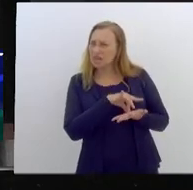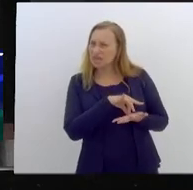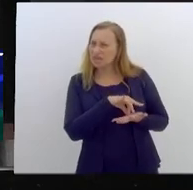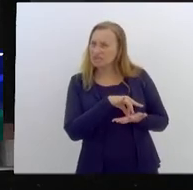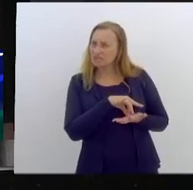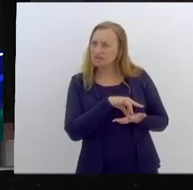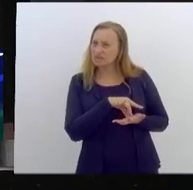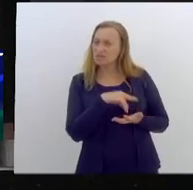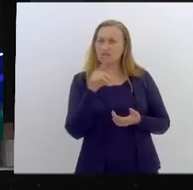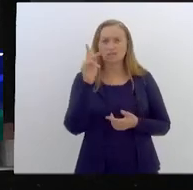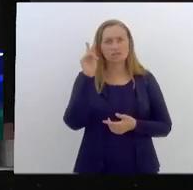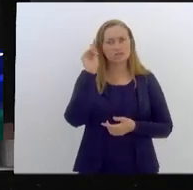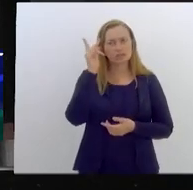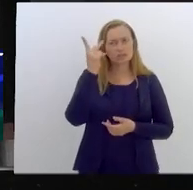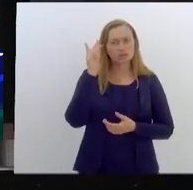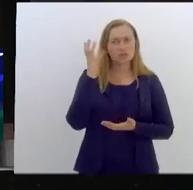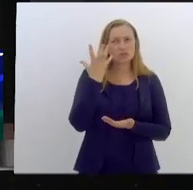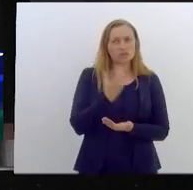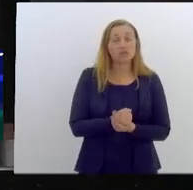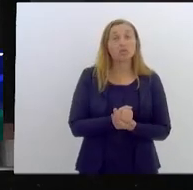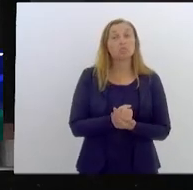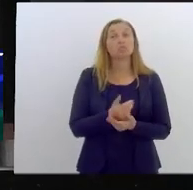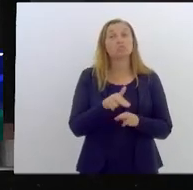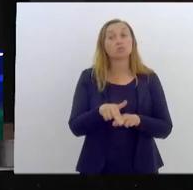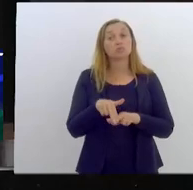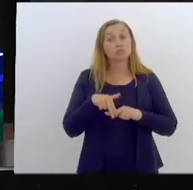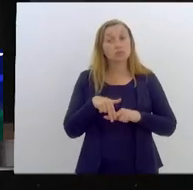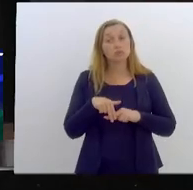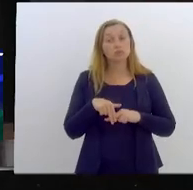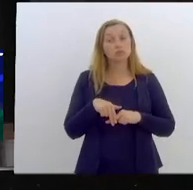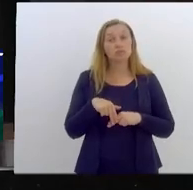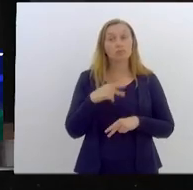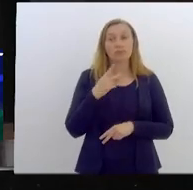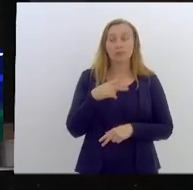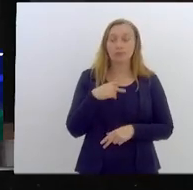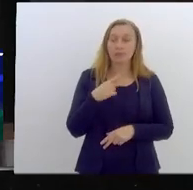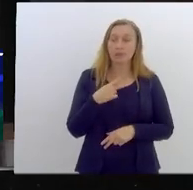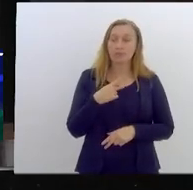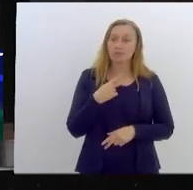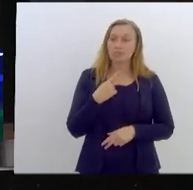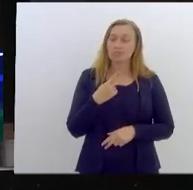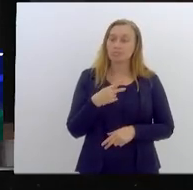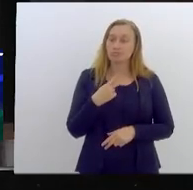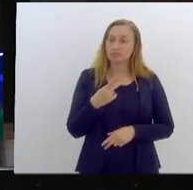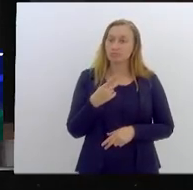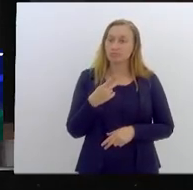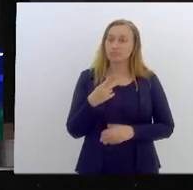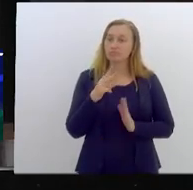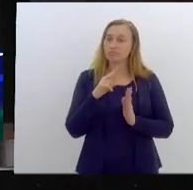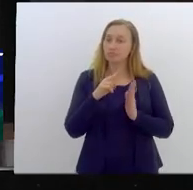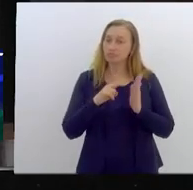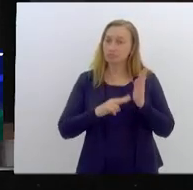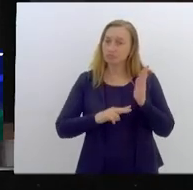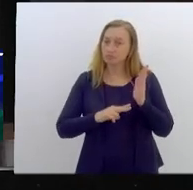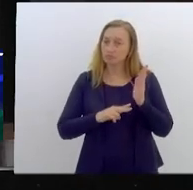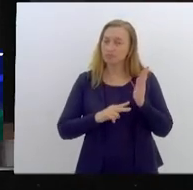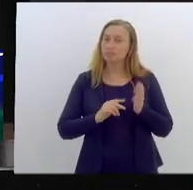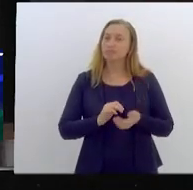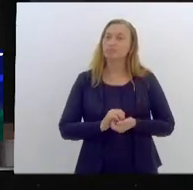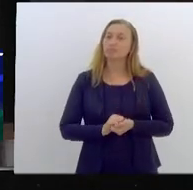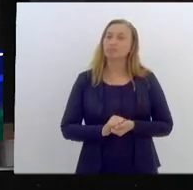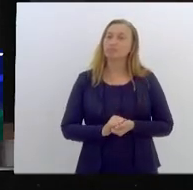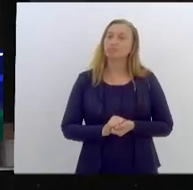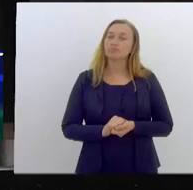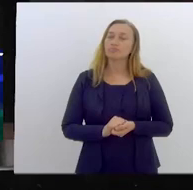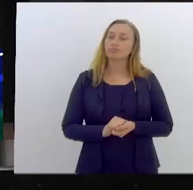histórico. Por isso, fiz questão de fazer a leitura